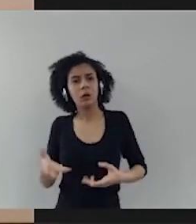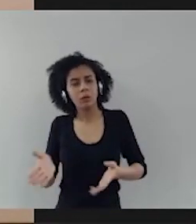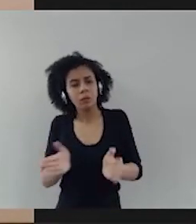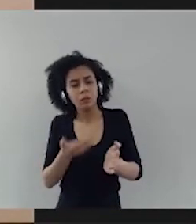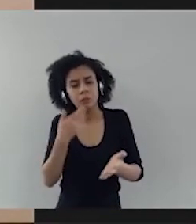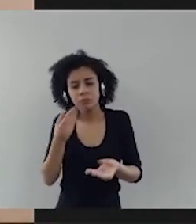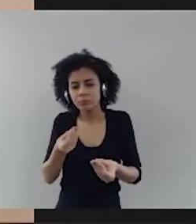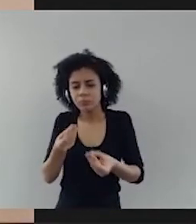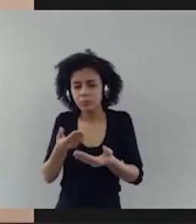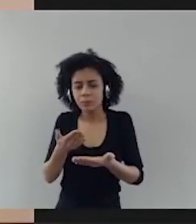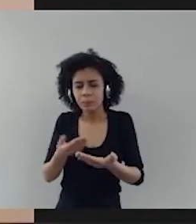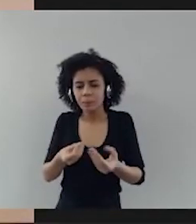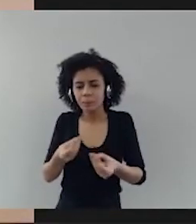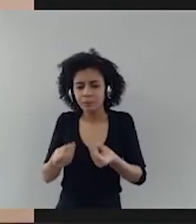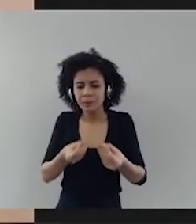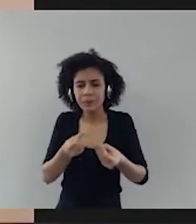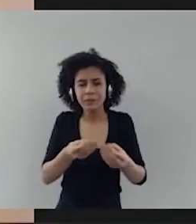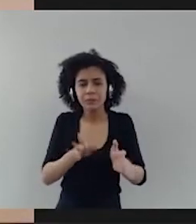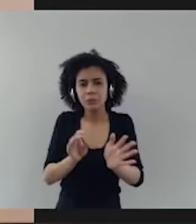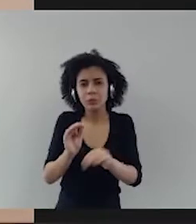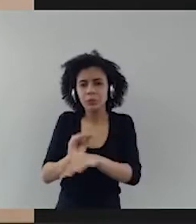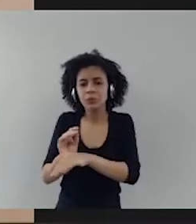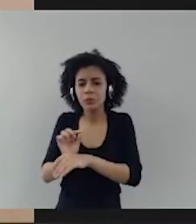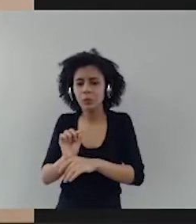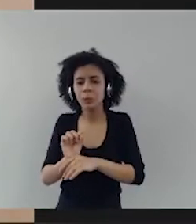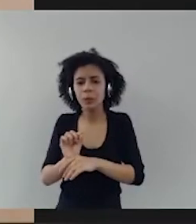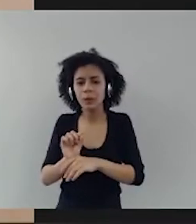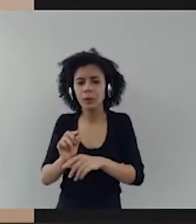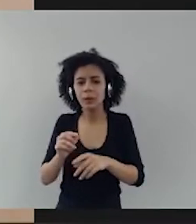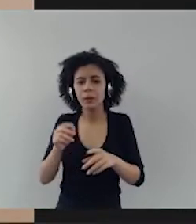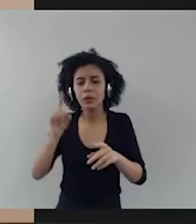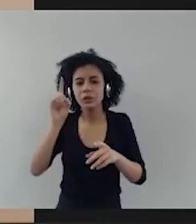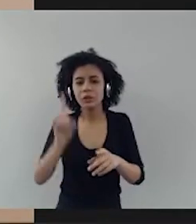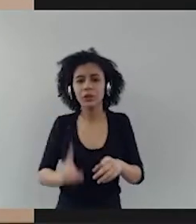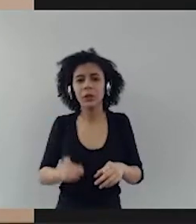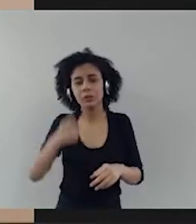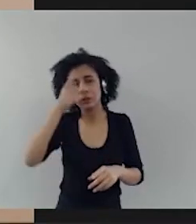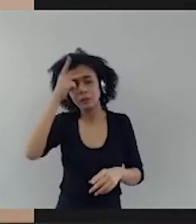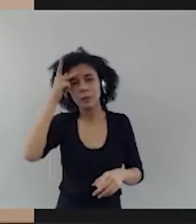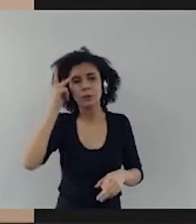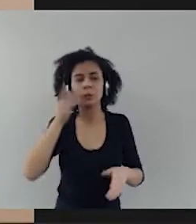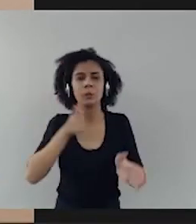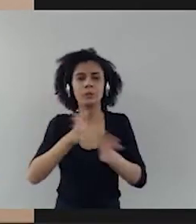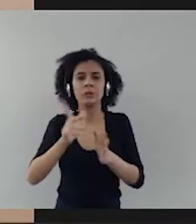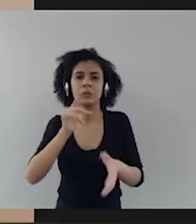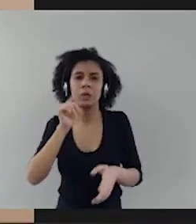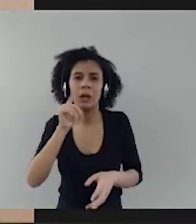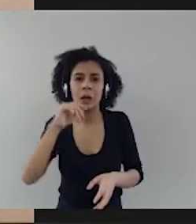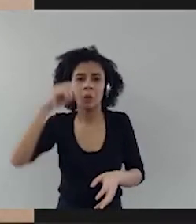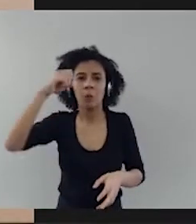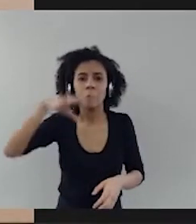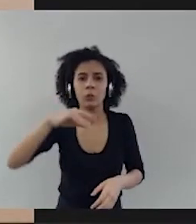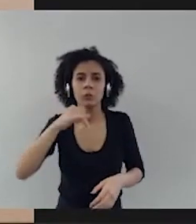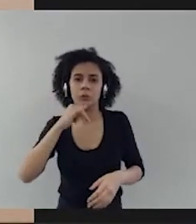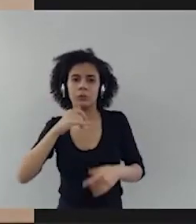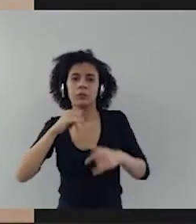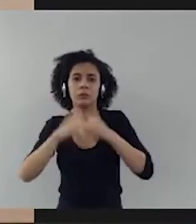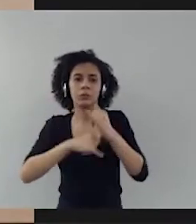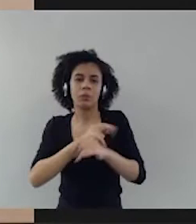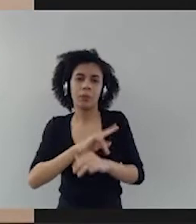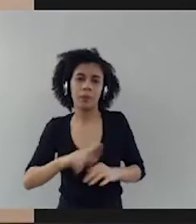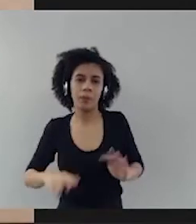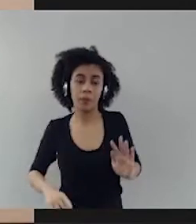tentando trazer pontualmente a questão do saneamento para essa população. Então, a minha expectativa e a